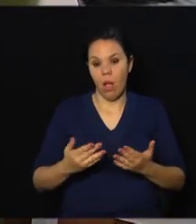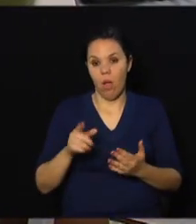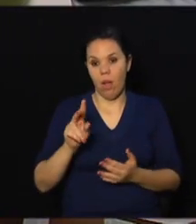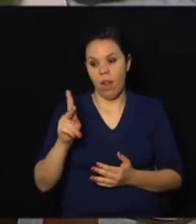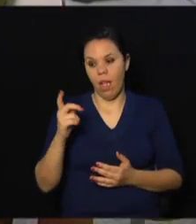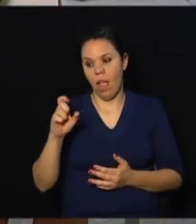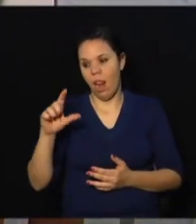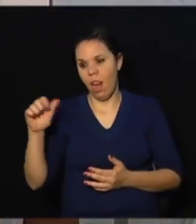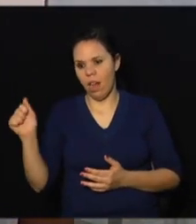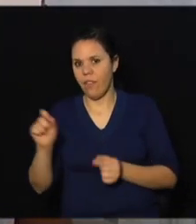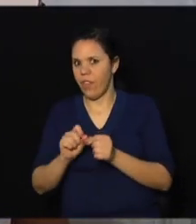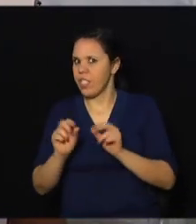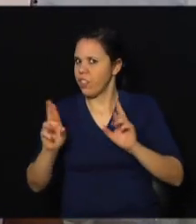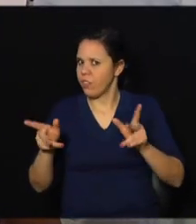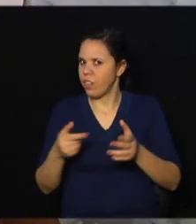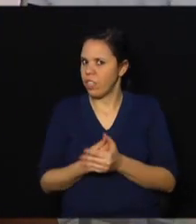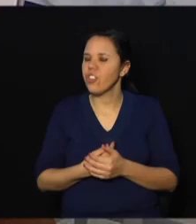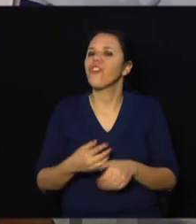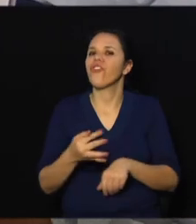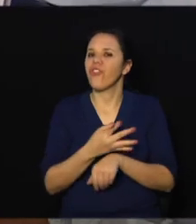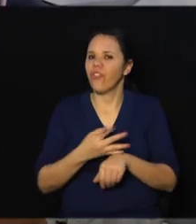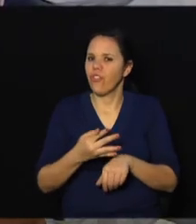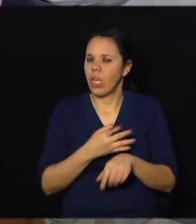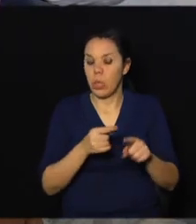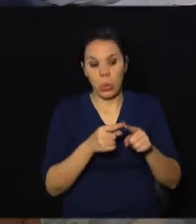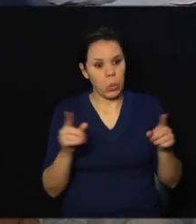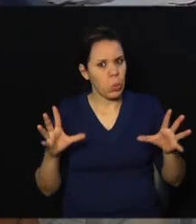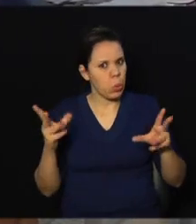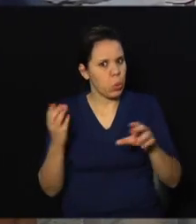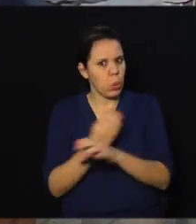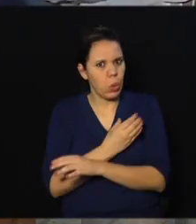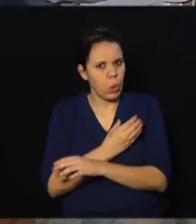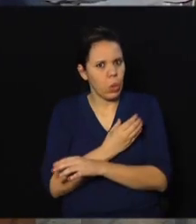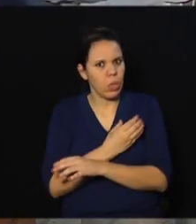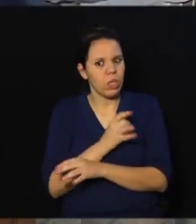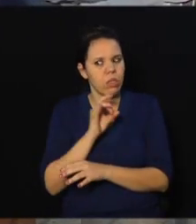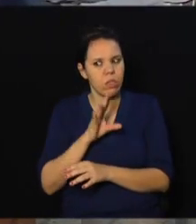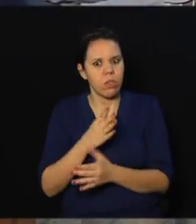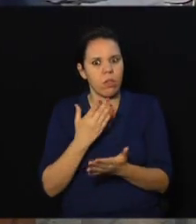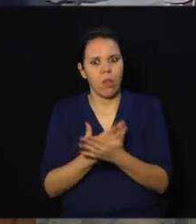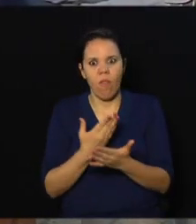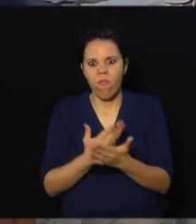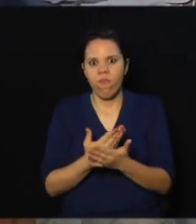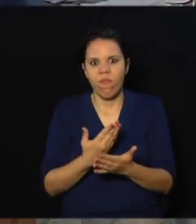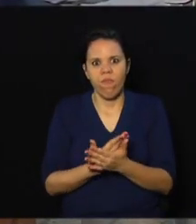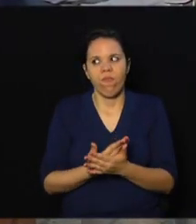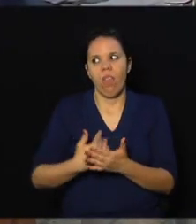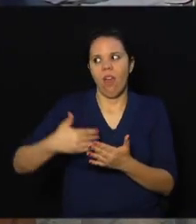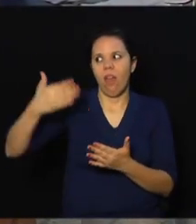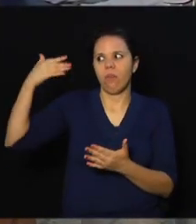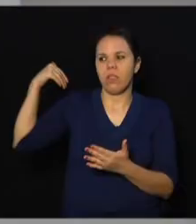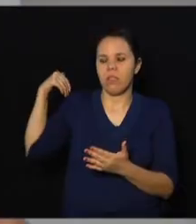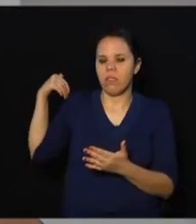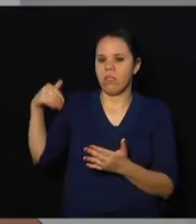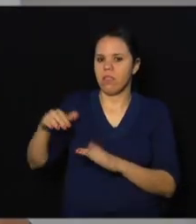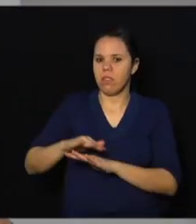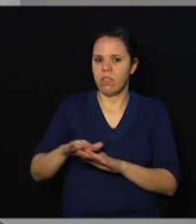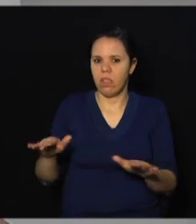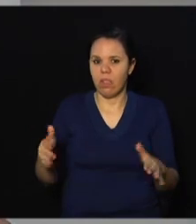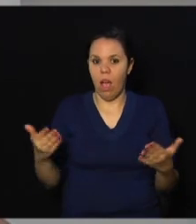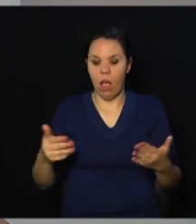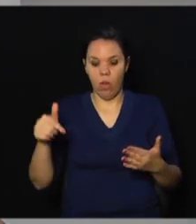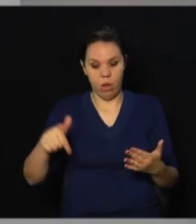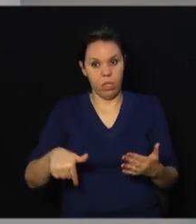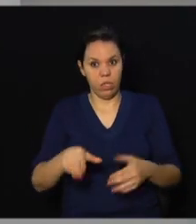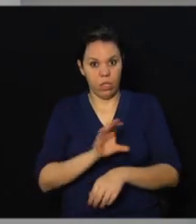vai fazer diferente. Férias inteiras com a cara enfiada nos livros é coisa do passado. No cursinho nós